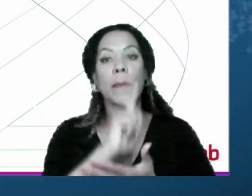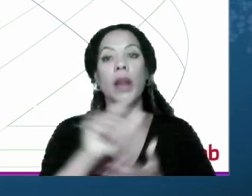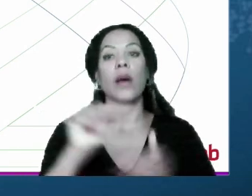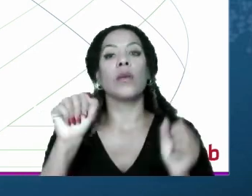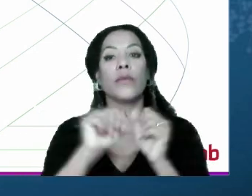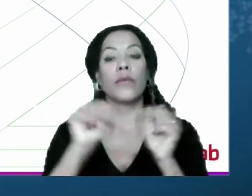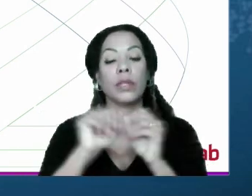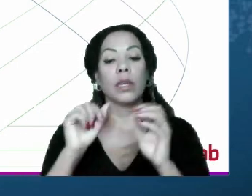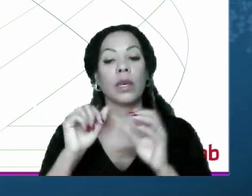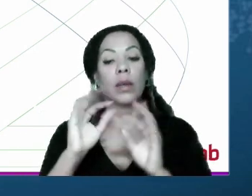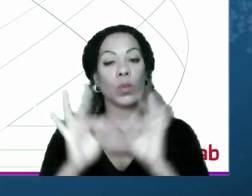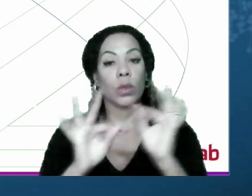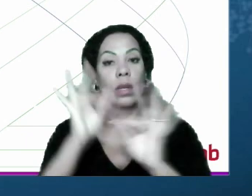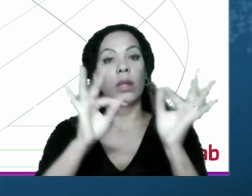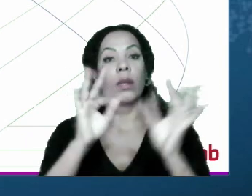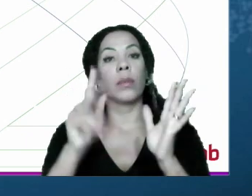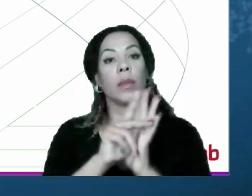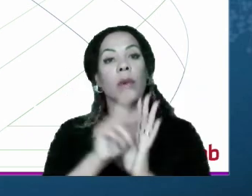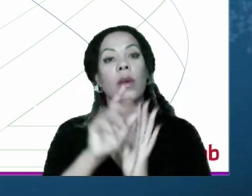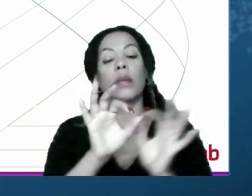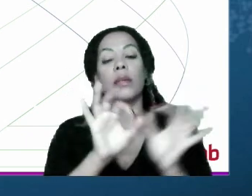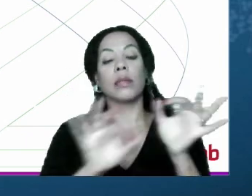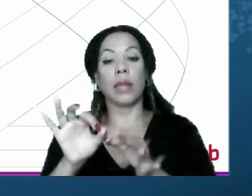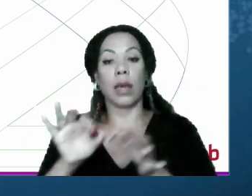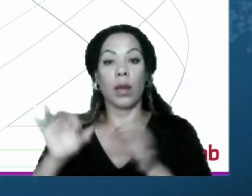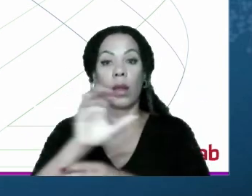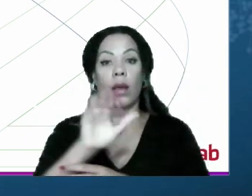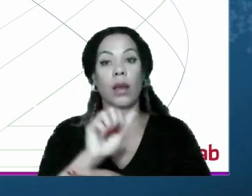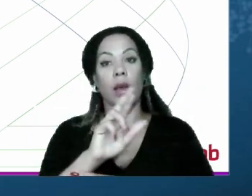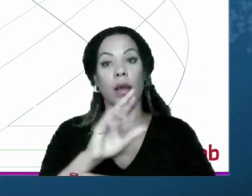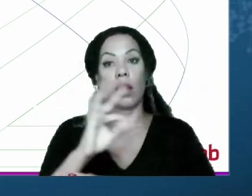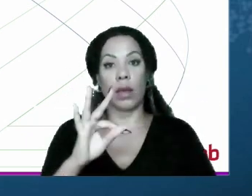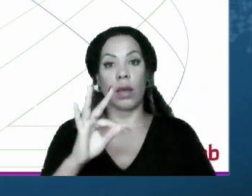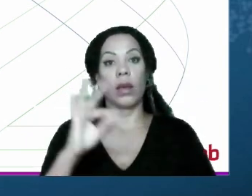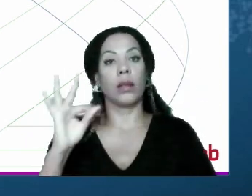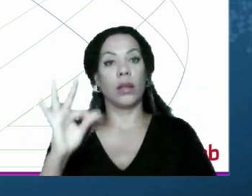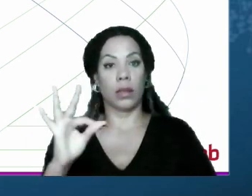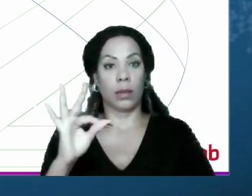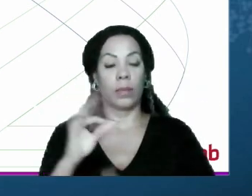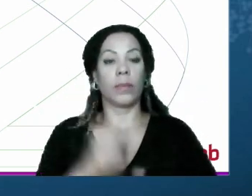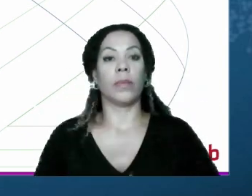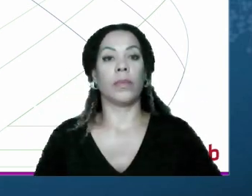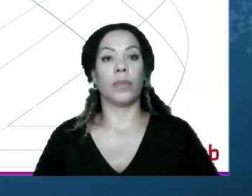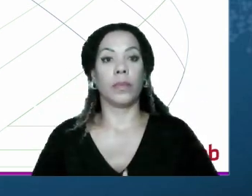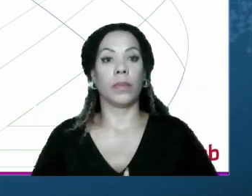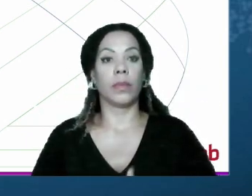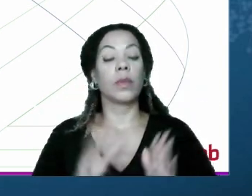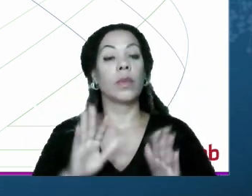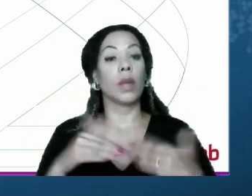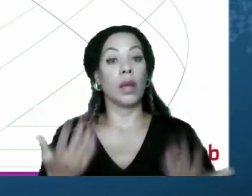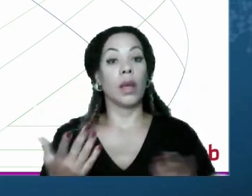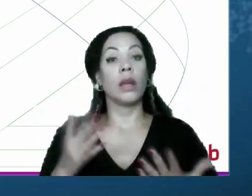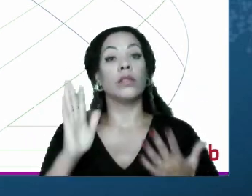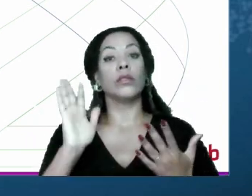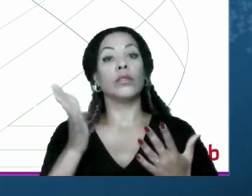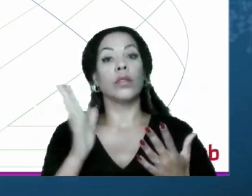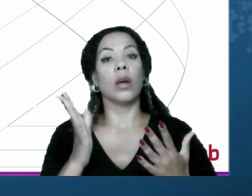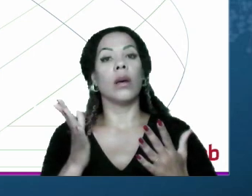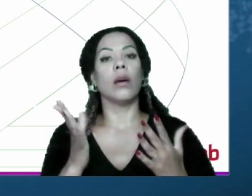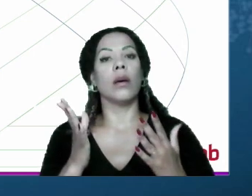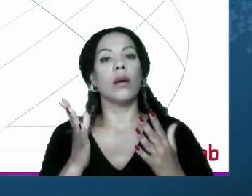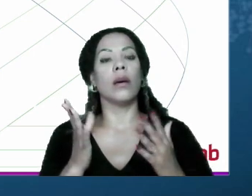dessas terapias de células CAR-T. E foi se